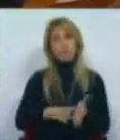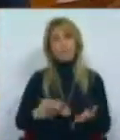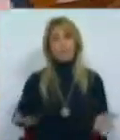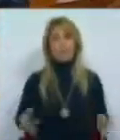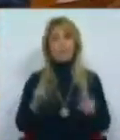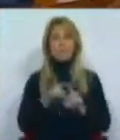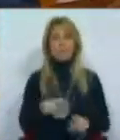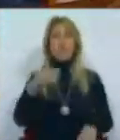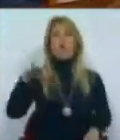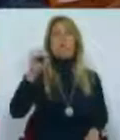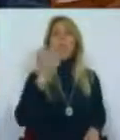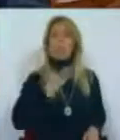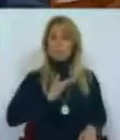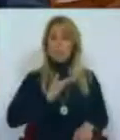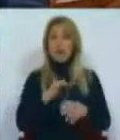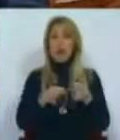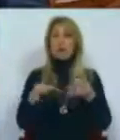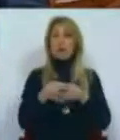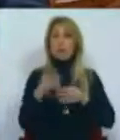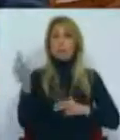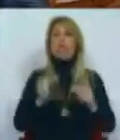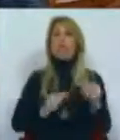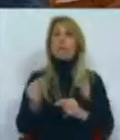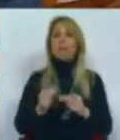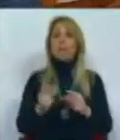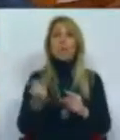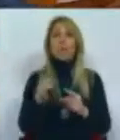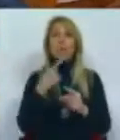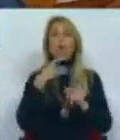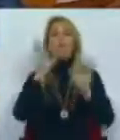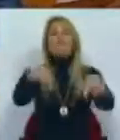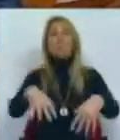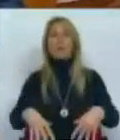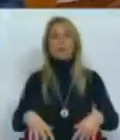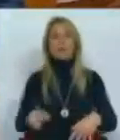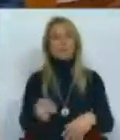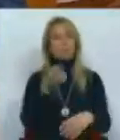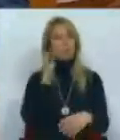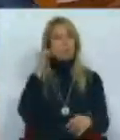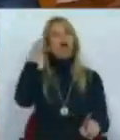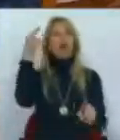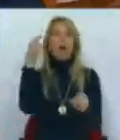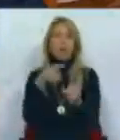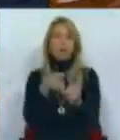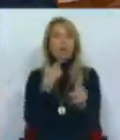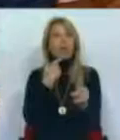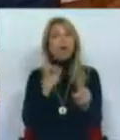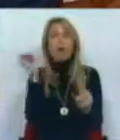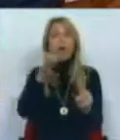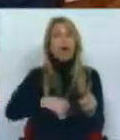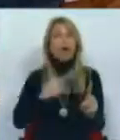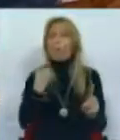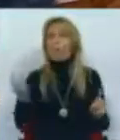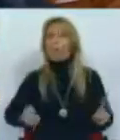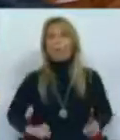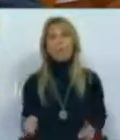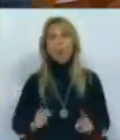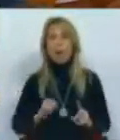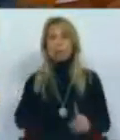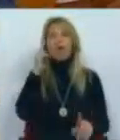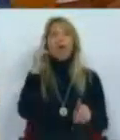o ajustamento financeiro do país não é um fim em si mesmo, mas é um objetivo incontornável, uma meta inadiável,